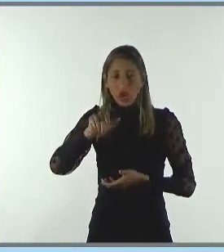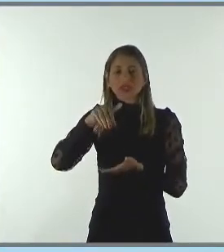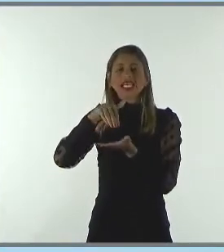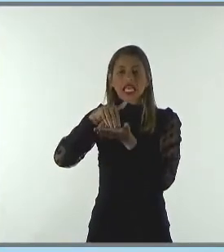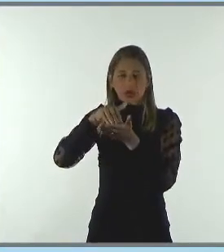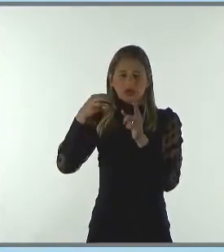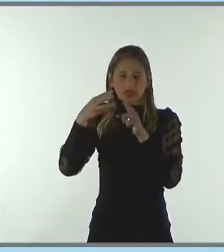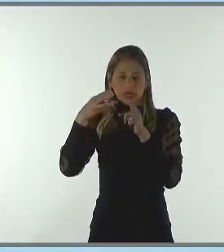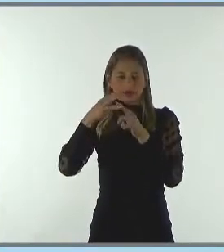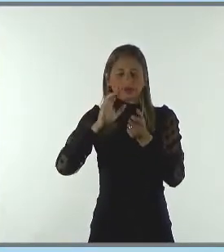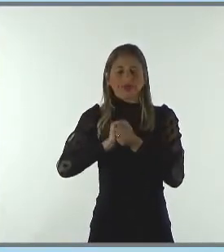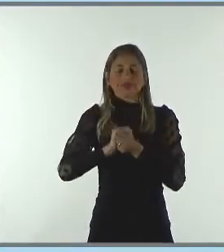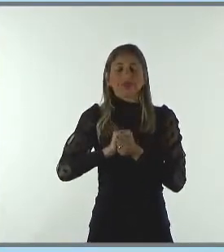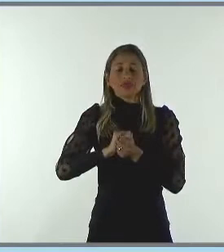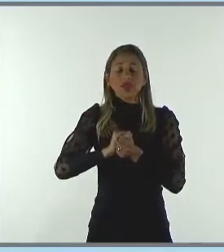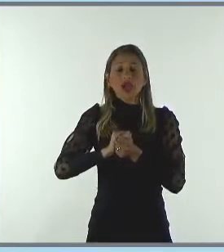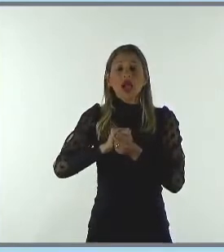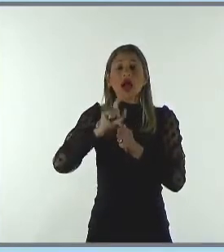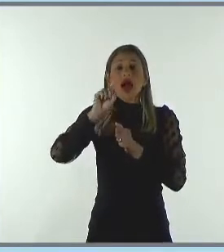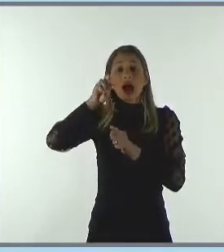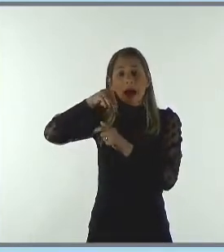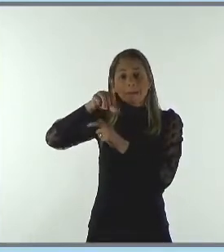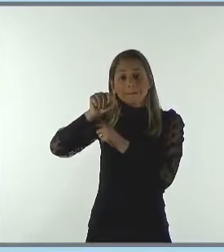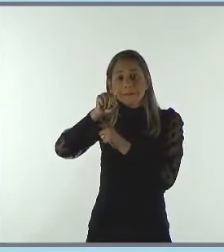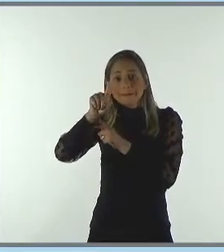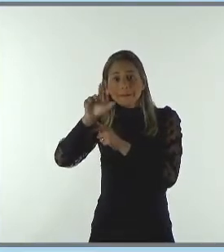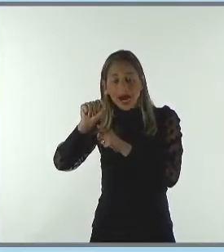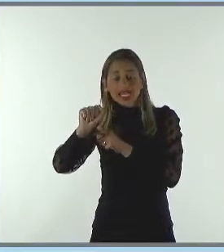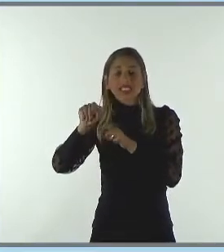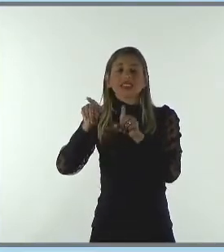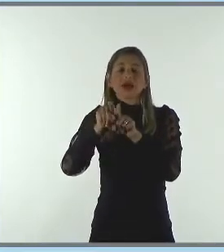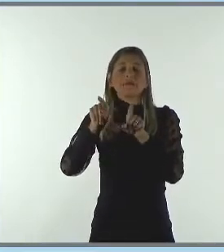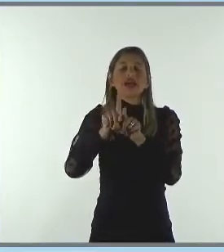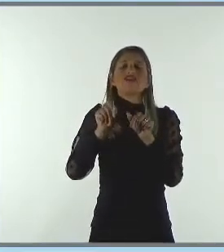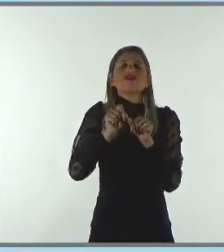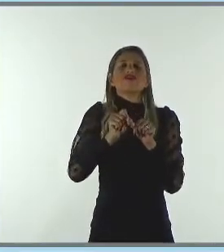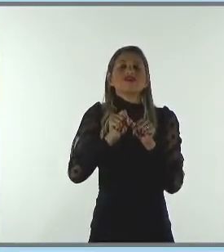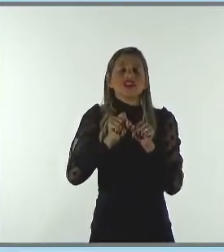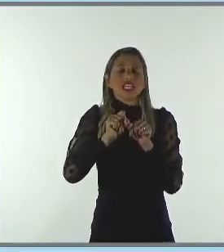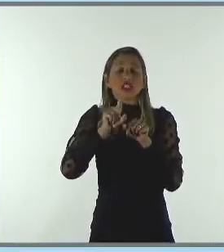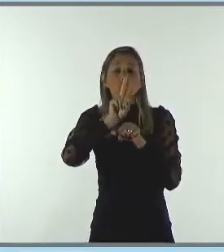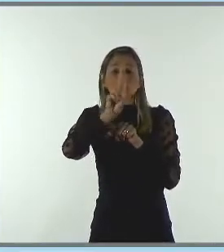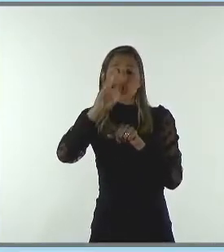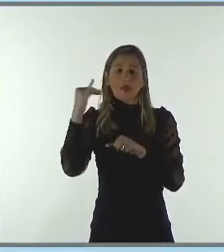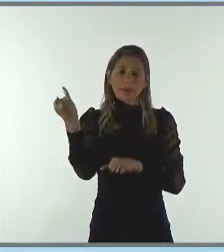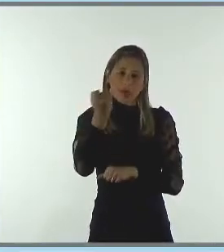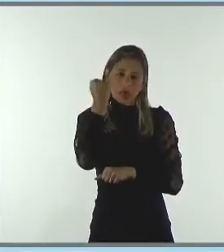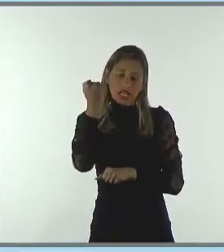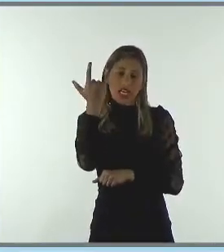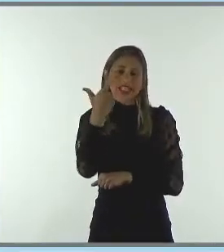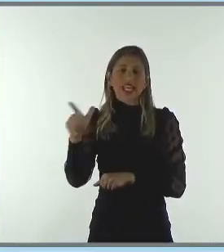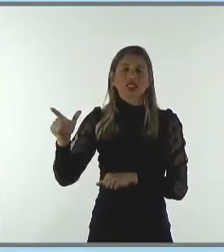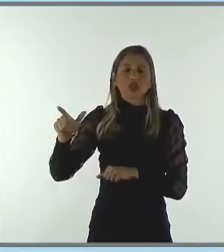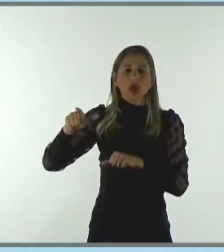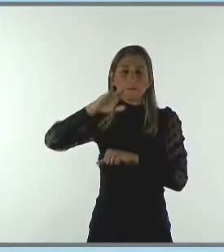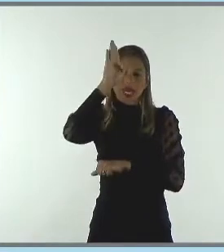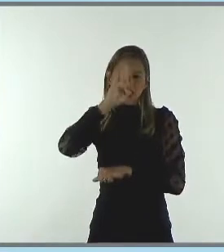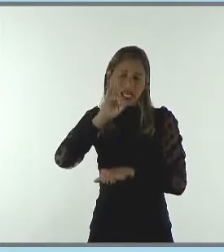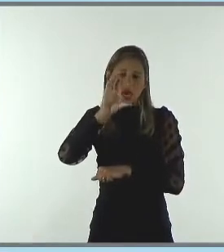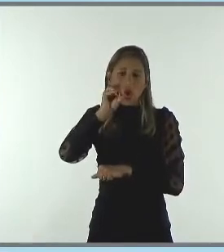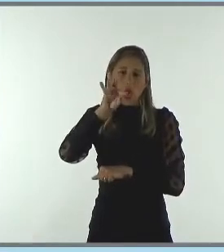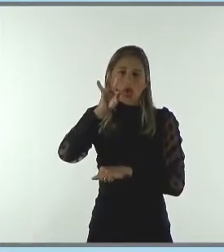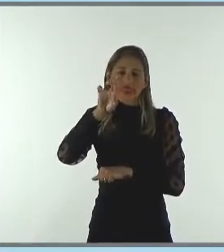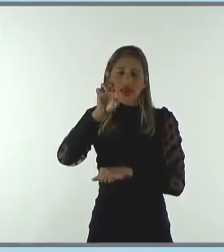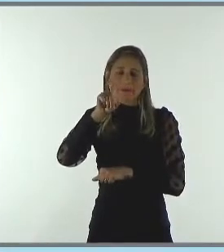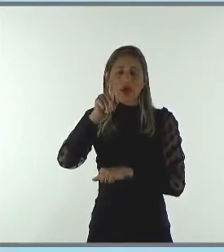né? A Masa é uma editora que lançou e sustentou nomes importantes da literatura brasileira contemporânea.